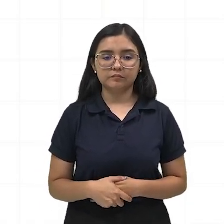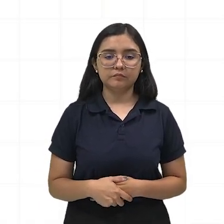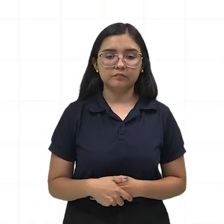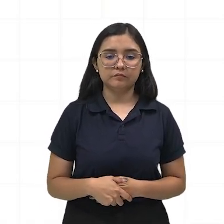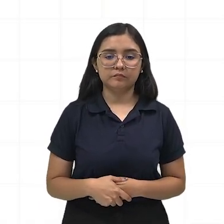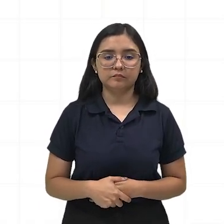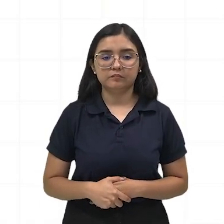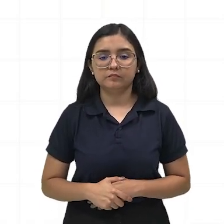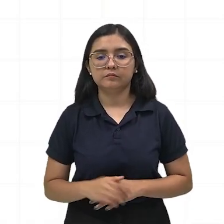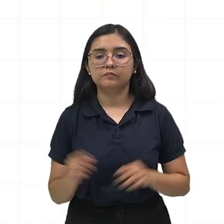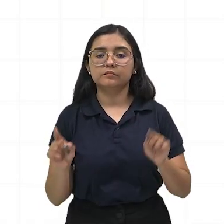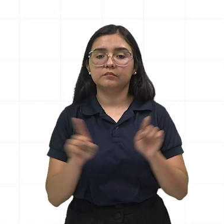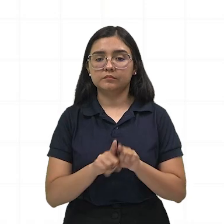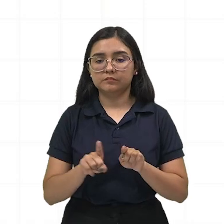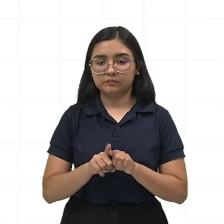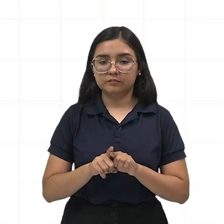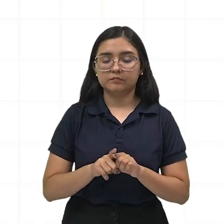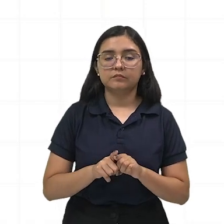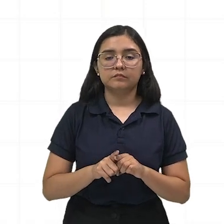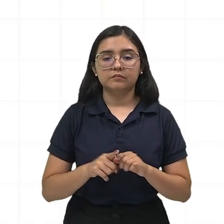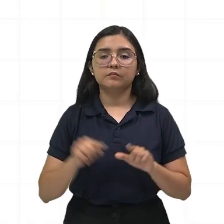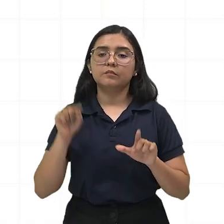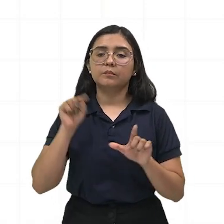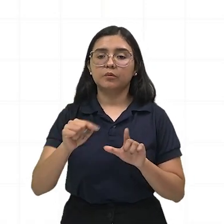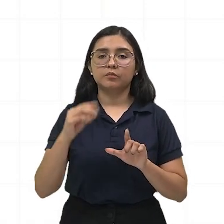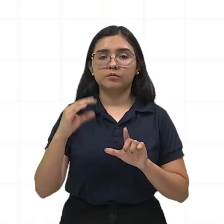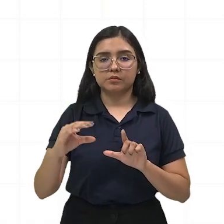E isso vai acontecer também para o ponto C.